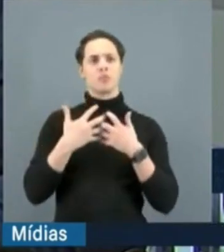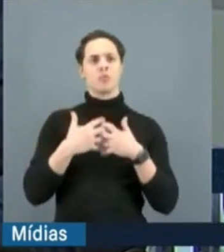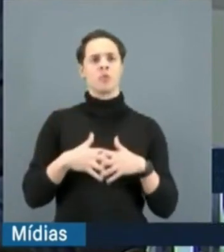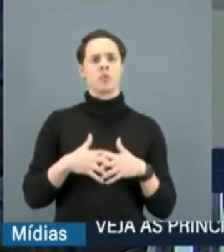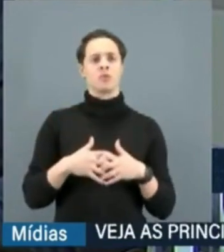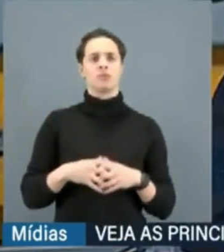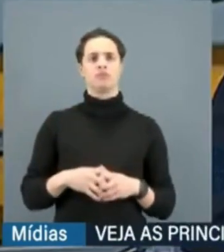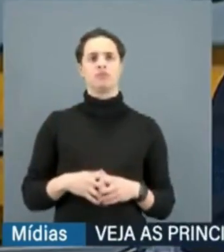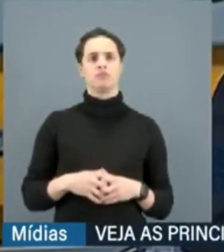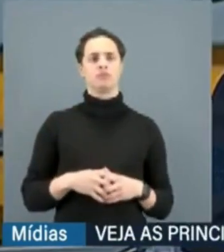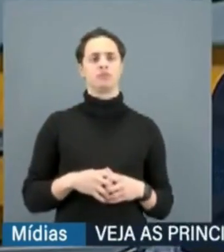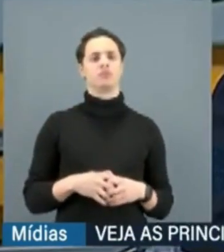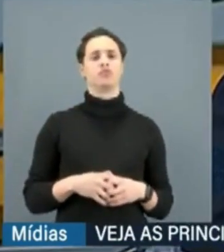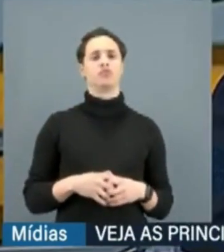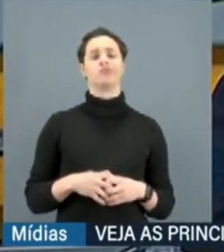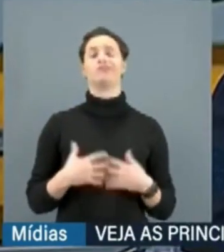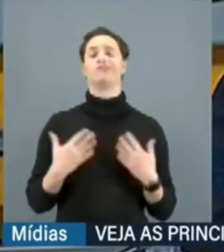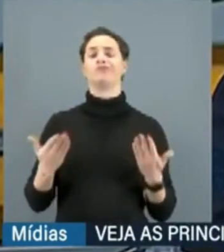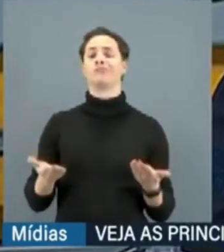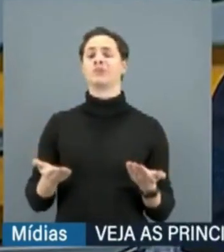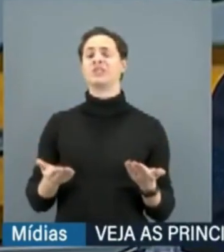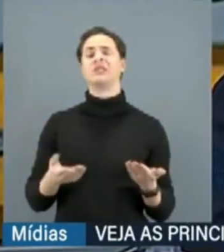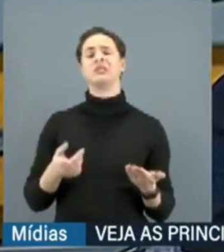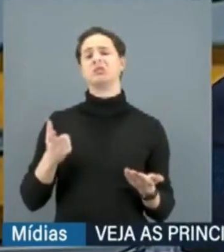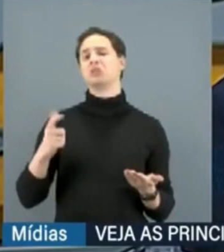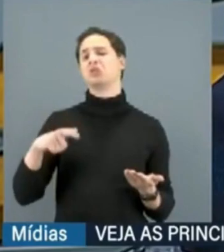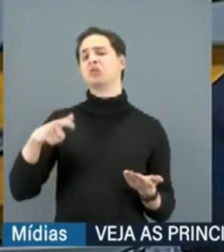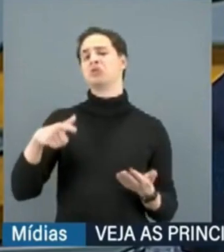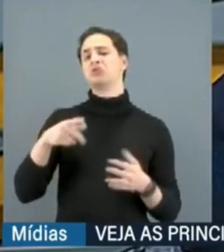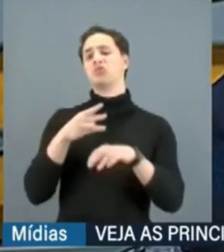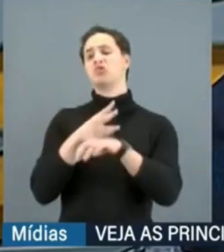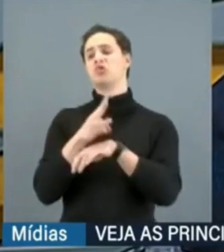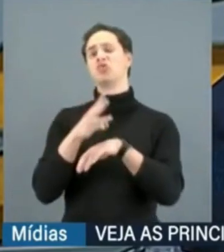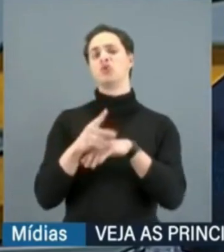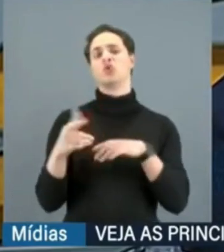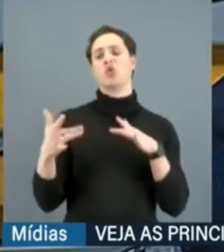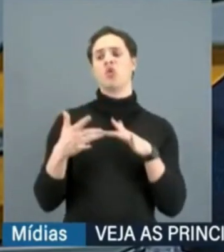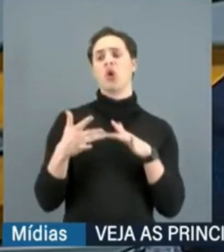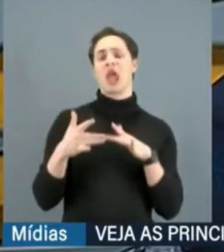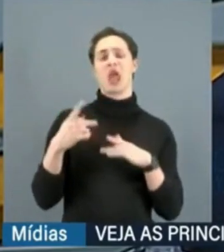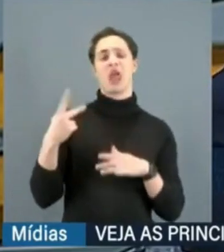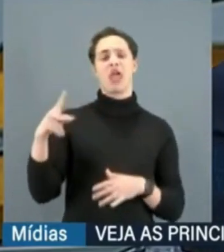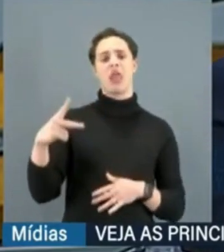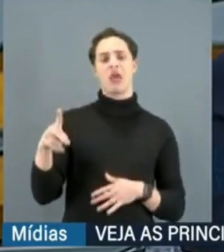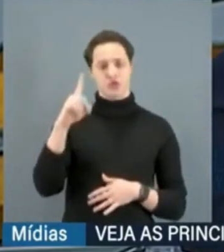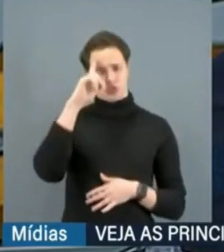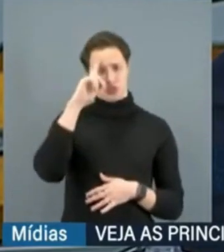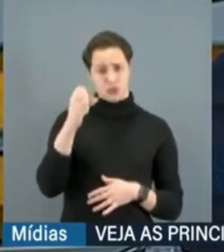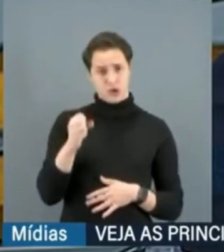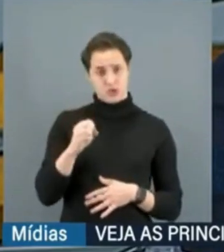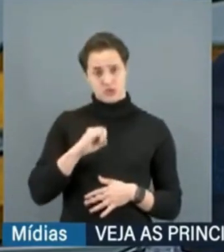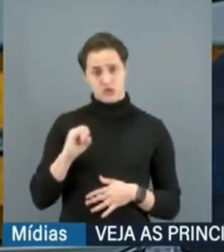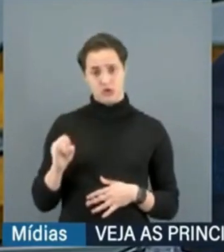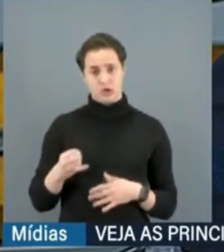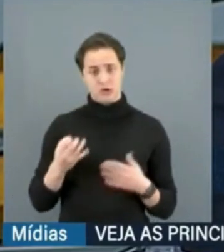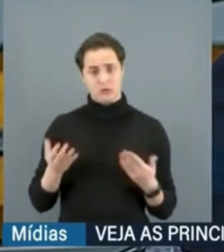onde estão as mensagens que relacionam o tenente-coronel ao dia 8?